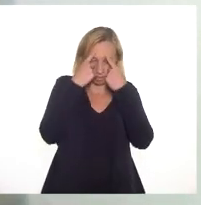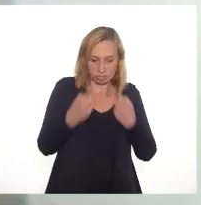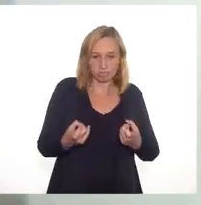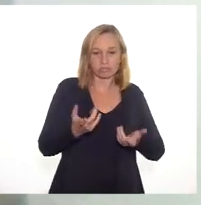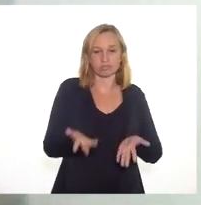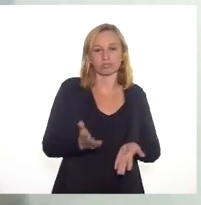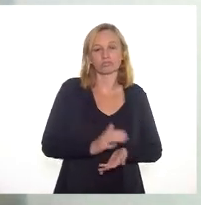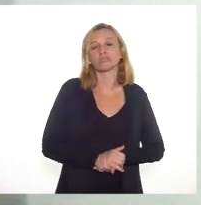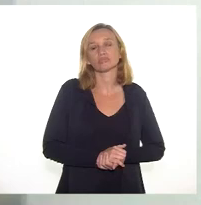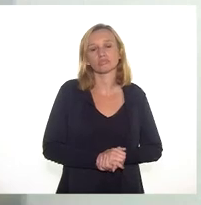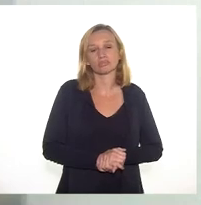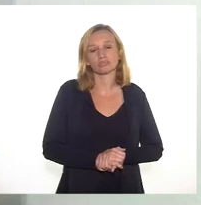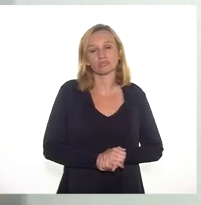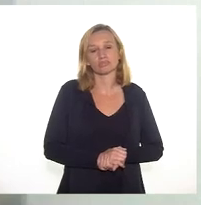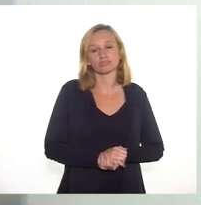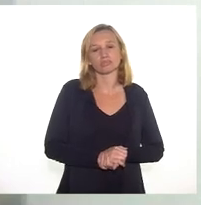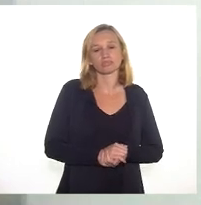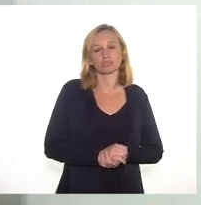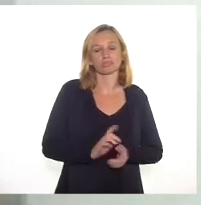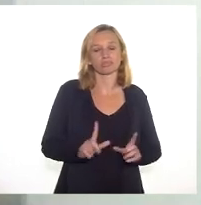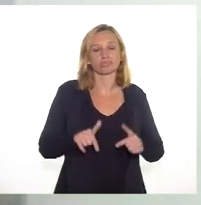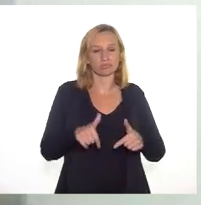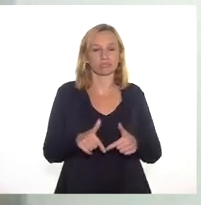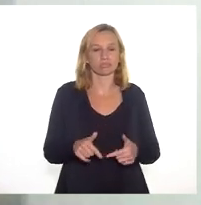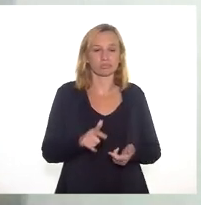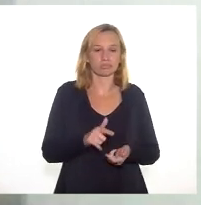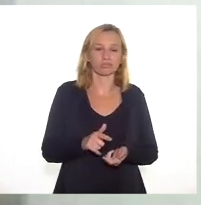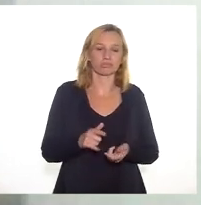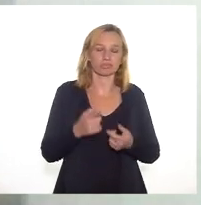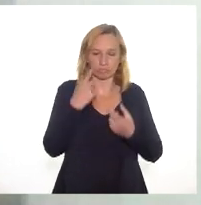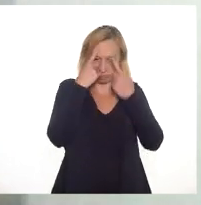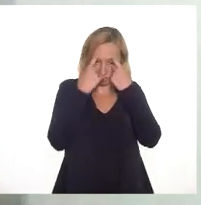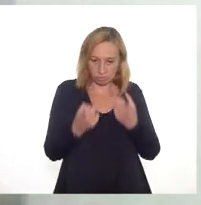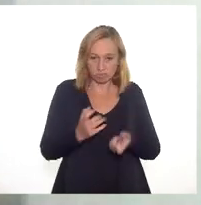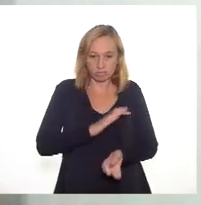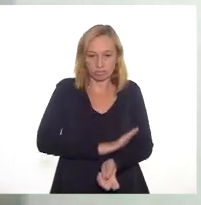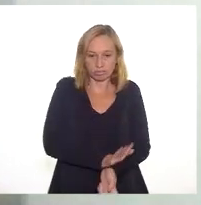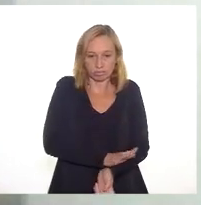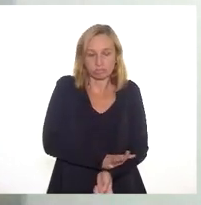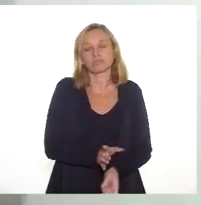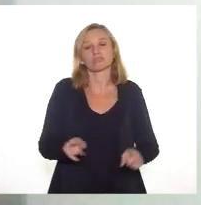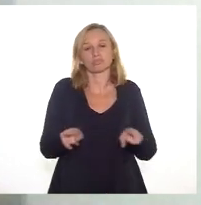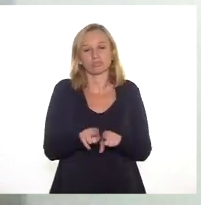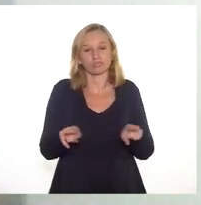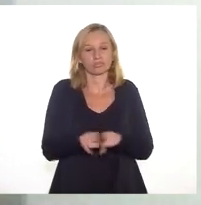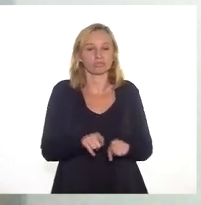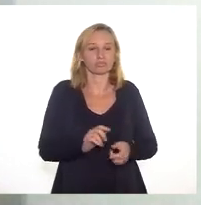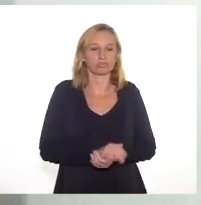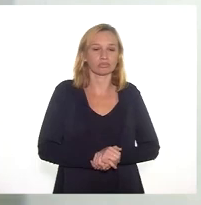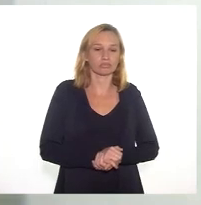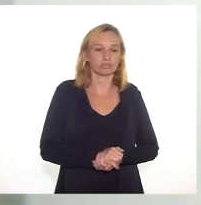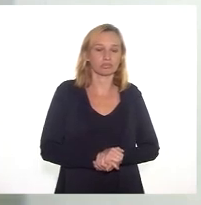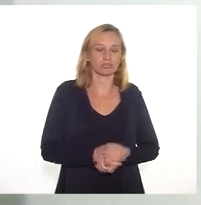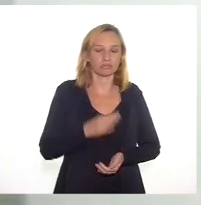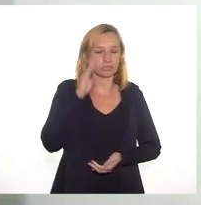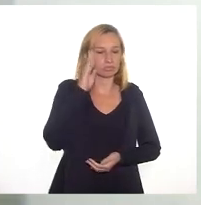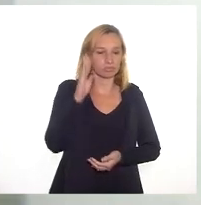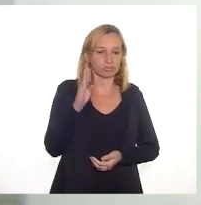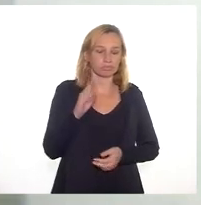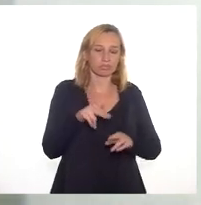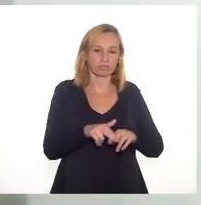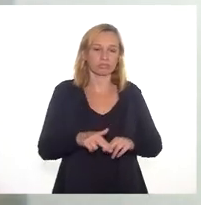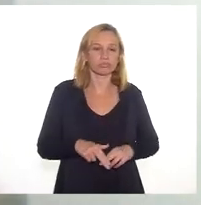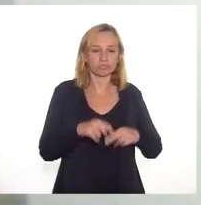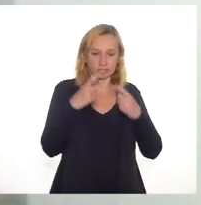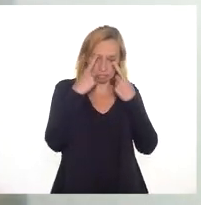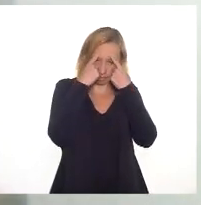acabam estimulando práticas violentas. O racismo é, sem dúvida nenhuma, uma das principais causas de violência e